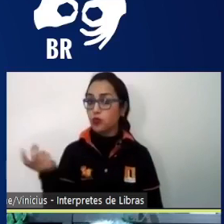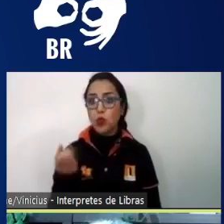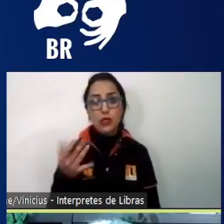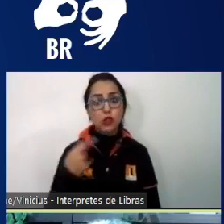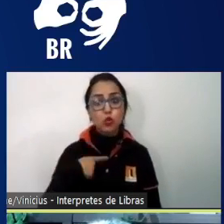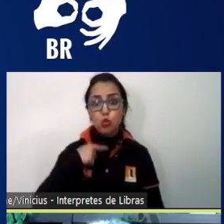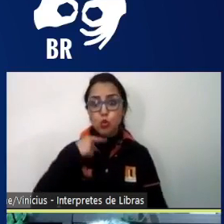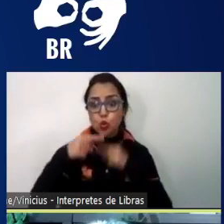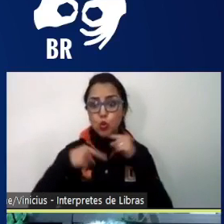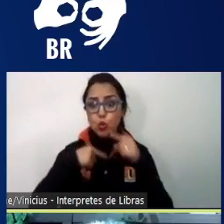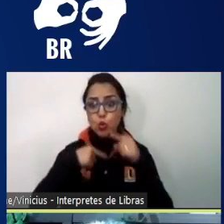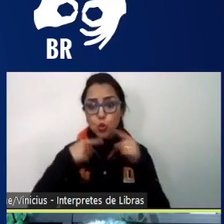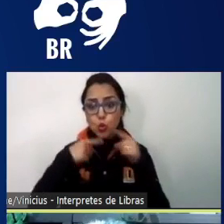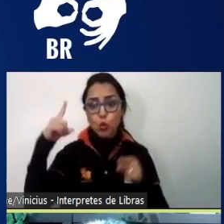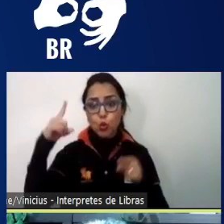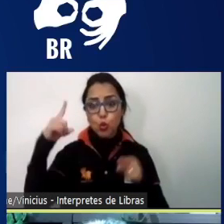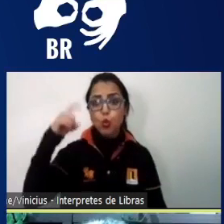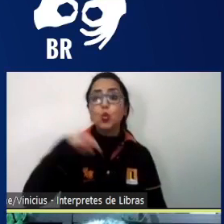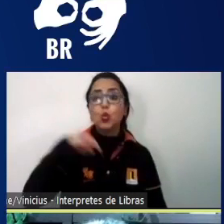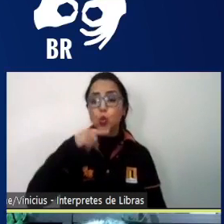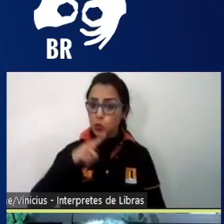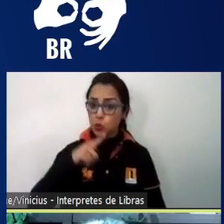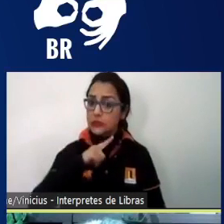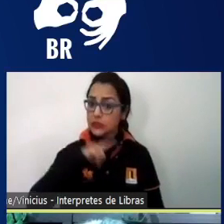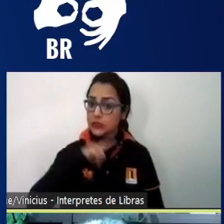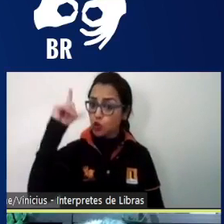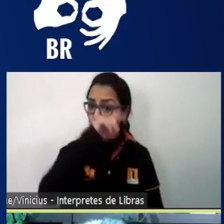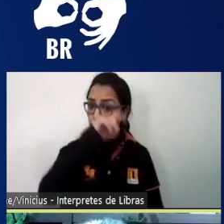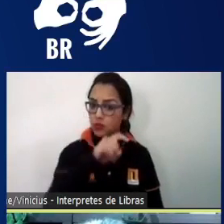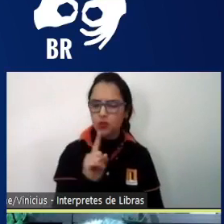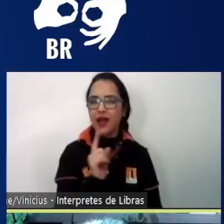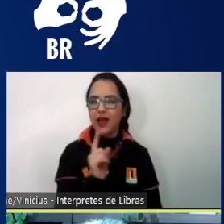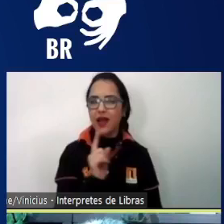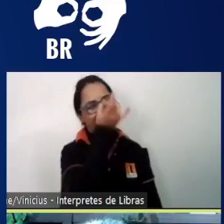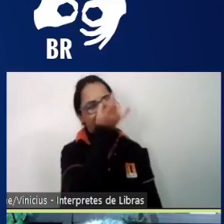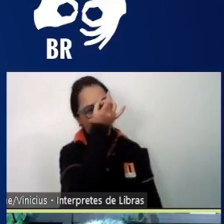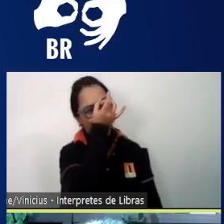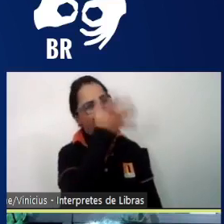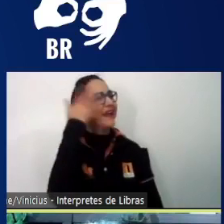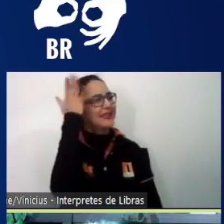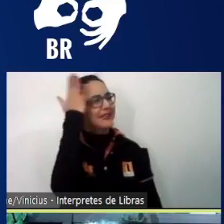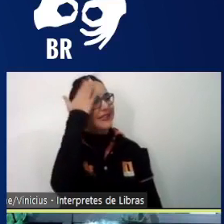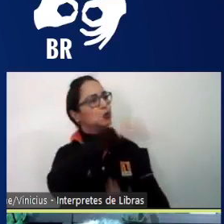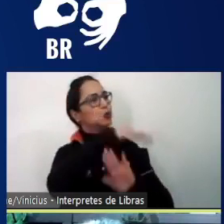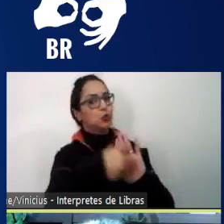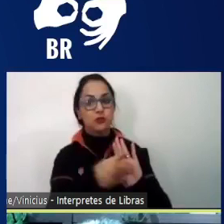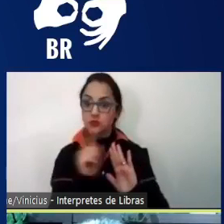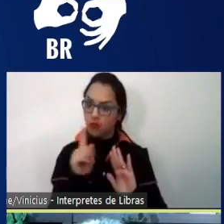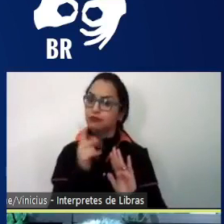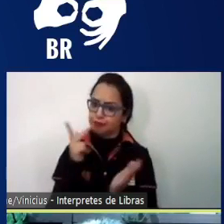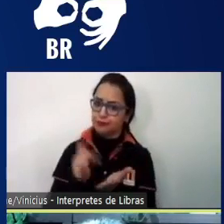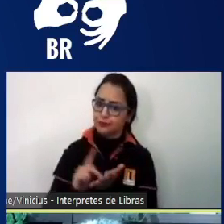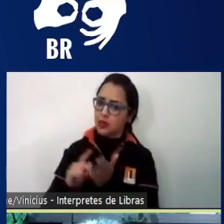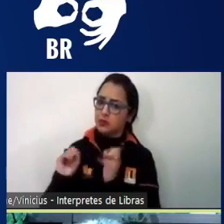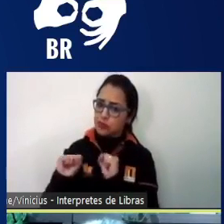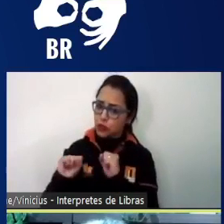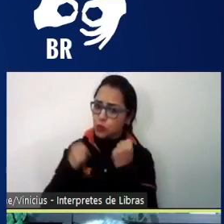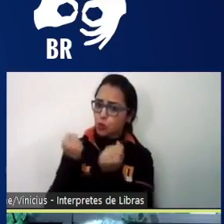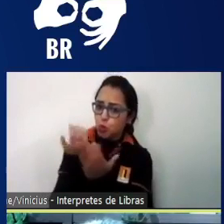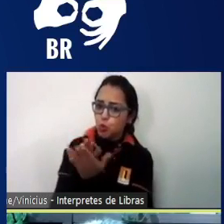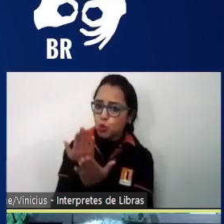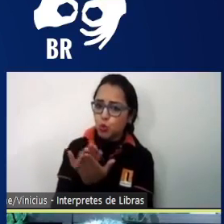muitas dúvidas. Não é realmente algo muito simples. Precisa de tempo, de dedicação, de